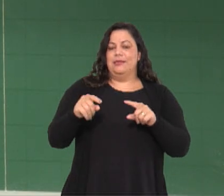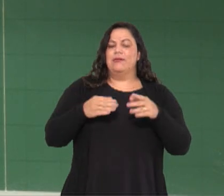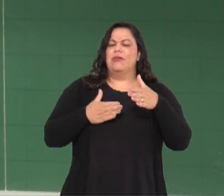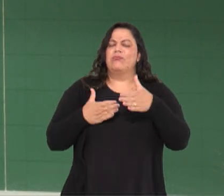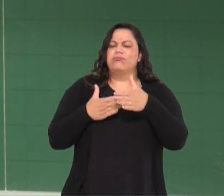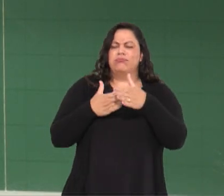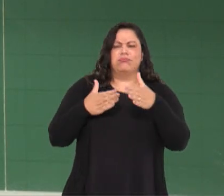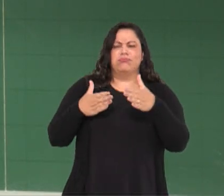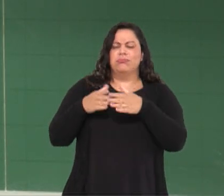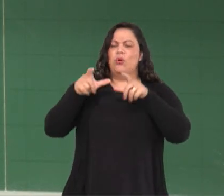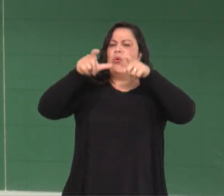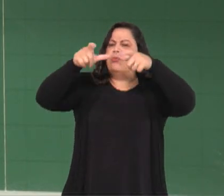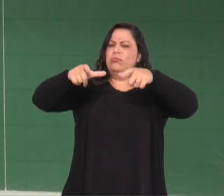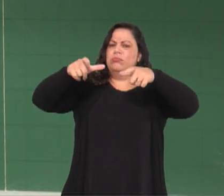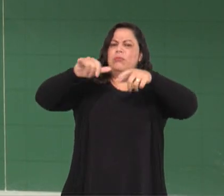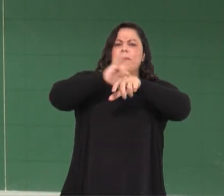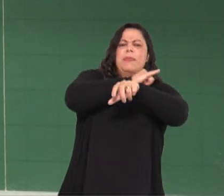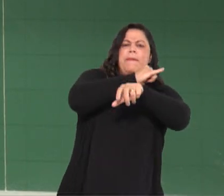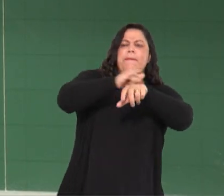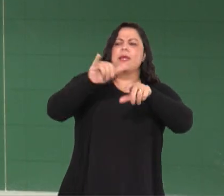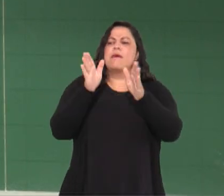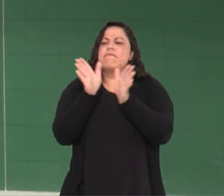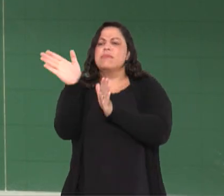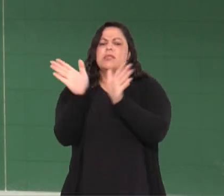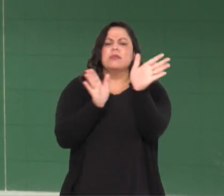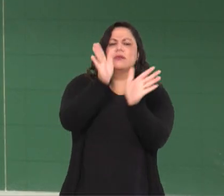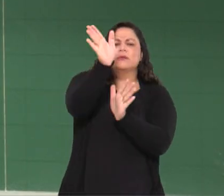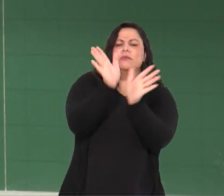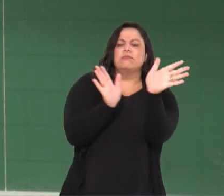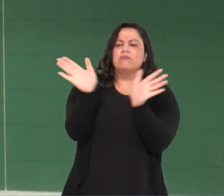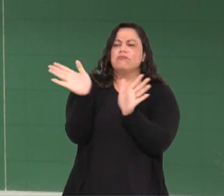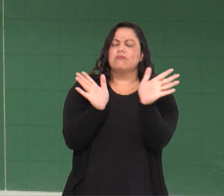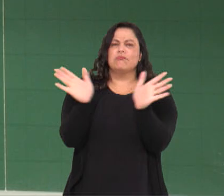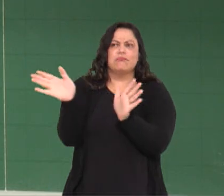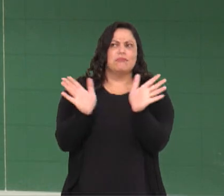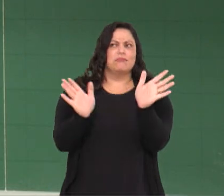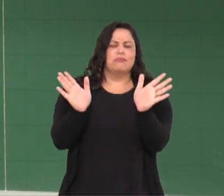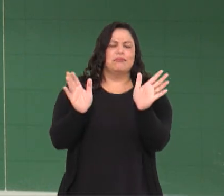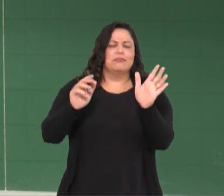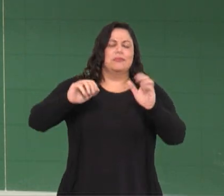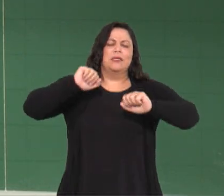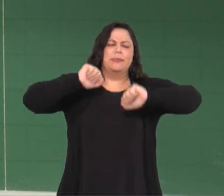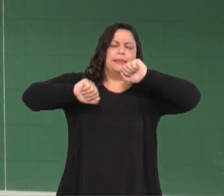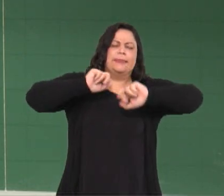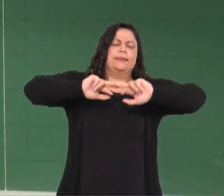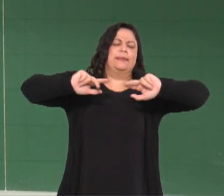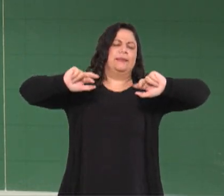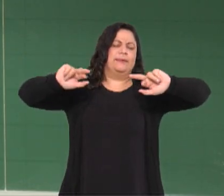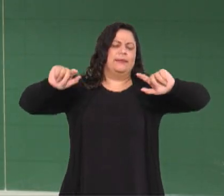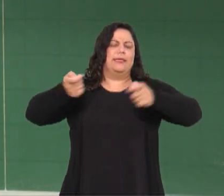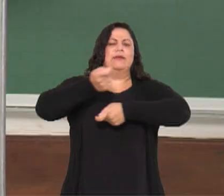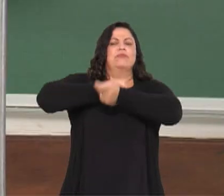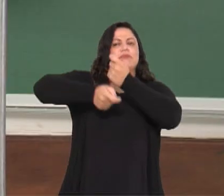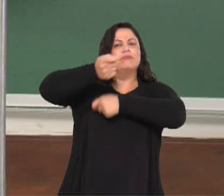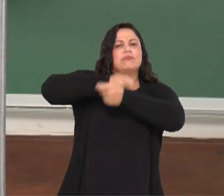uma localização estratégica, né? Para aí as atividades econômicas e sociais desenvolvidas.